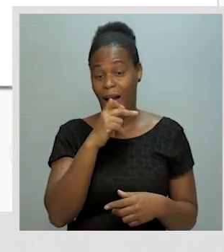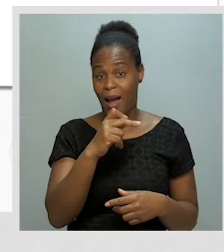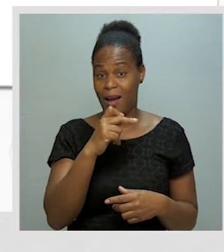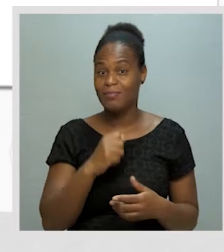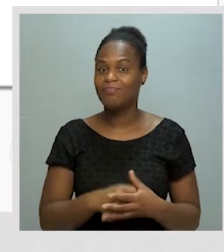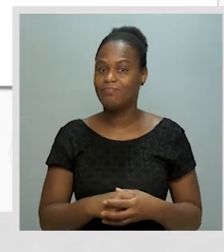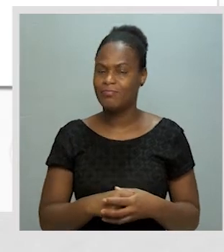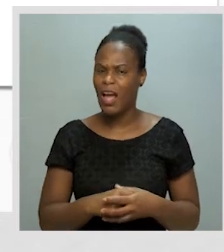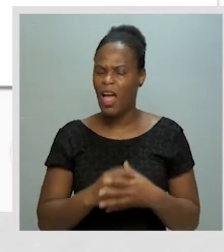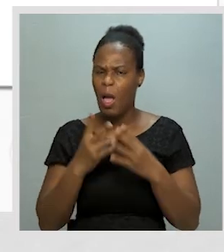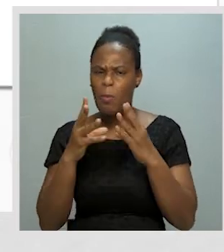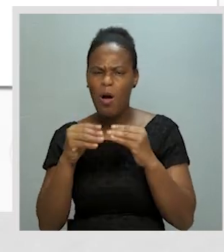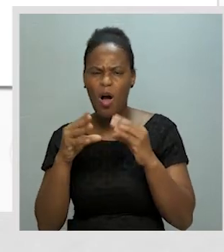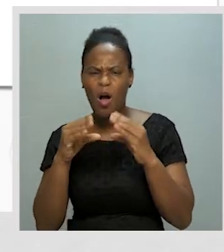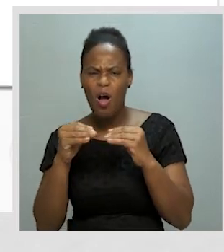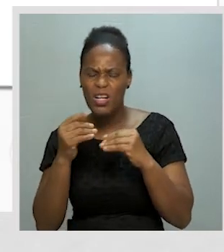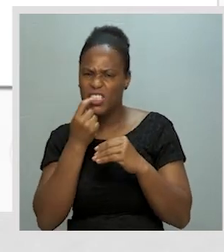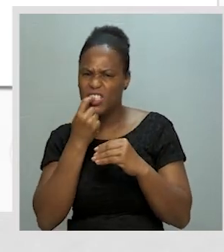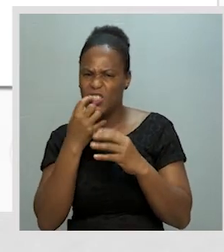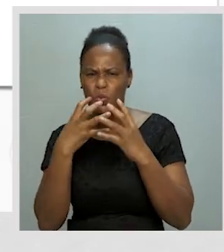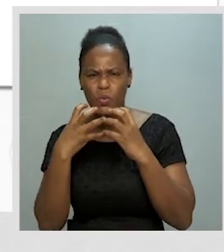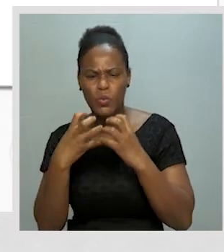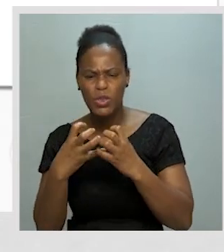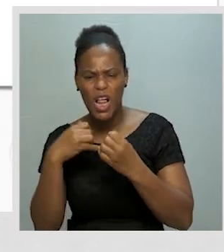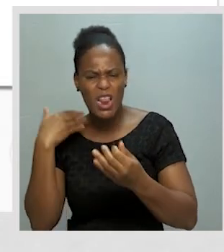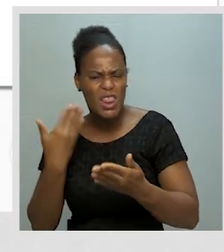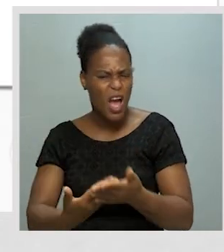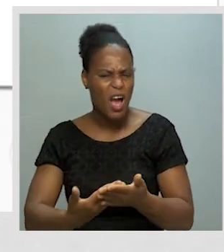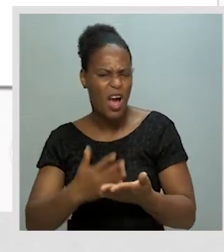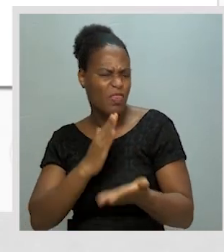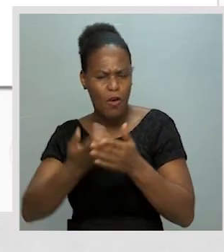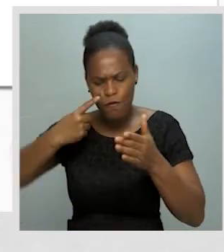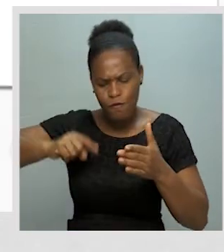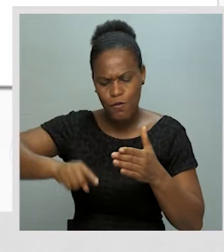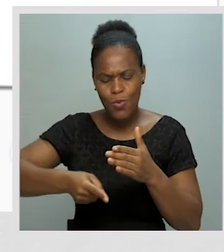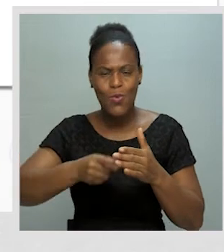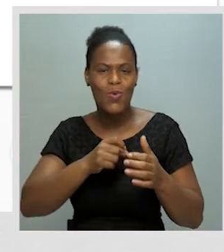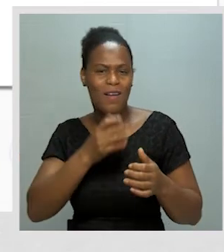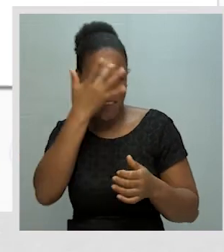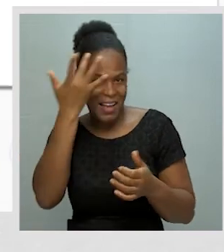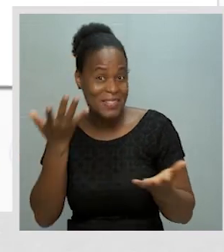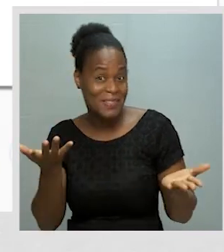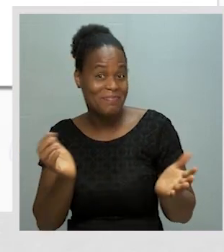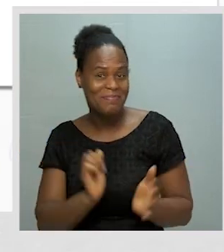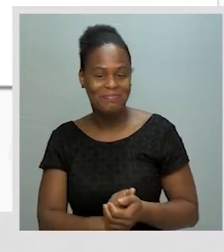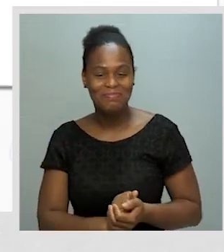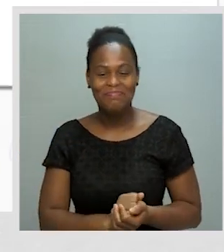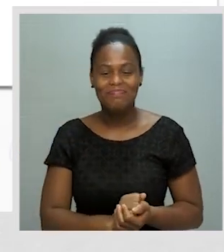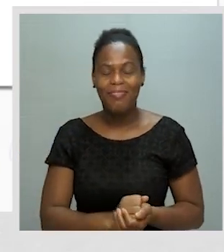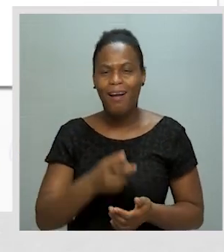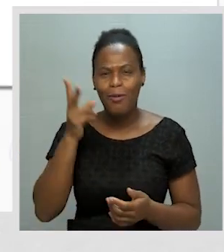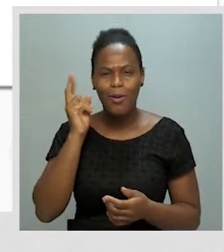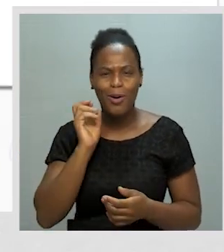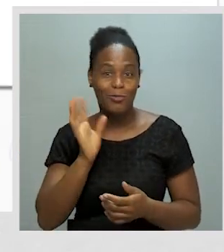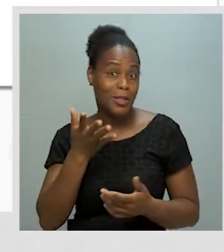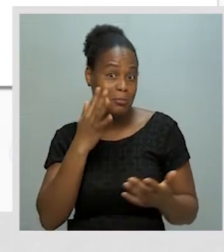A, mole em pedra dura, tanto dá até que fura. Isto é fácil, não é? Já